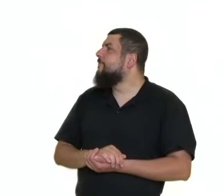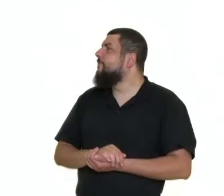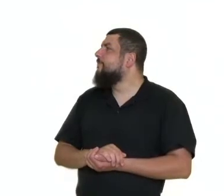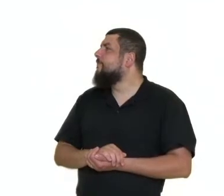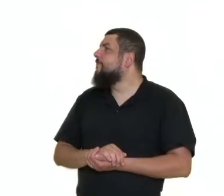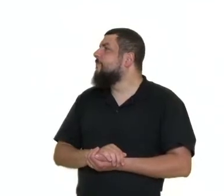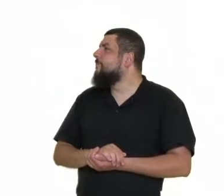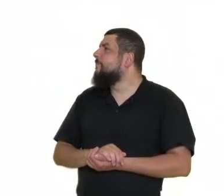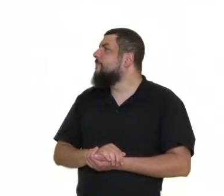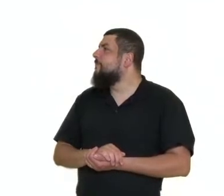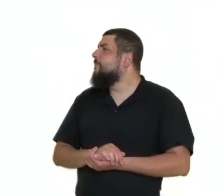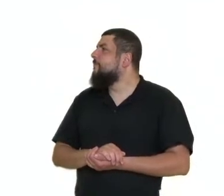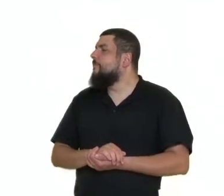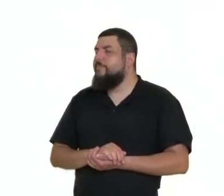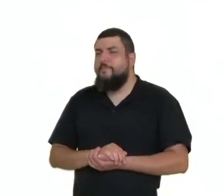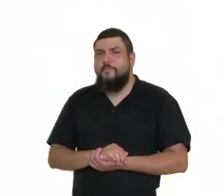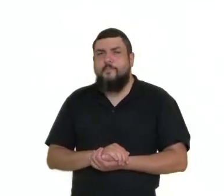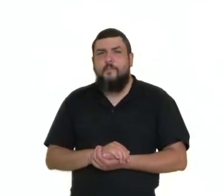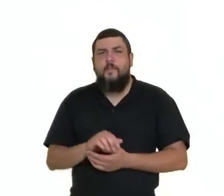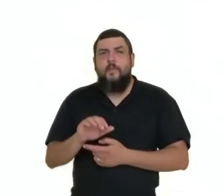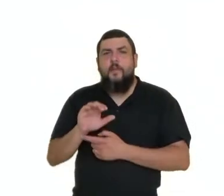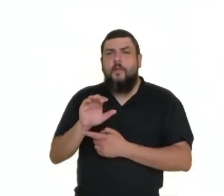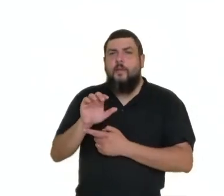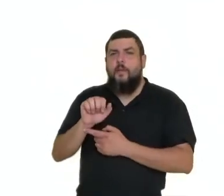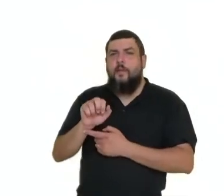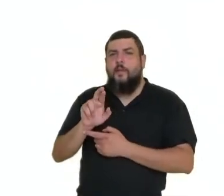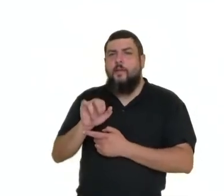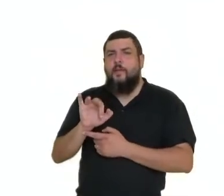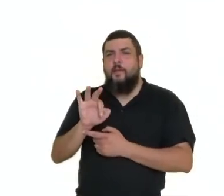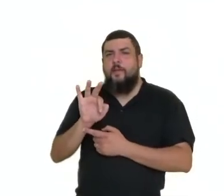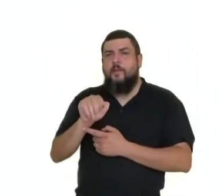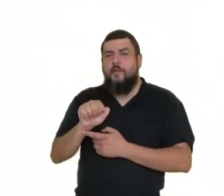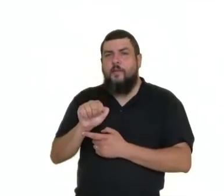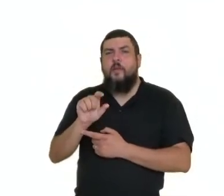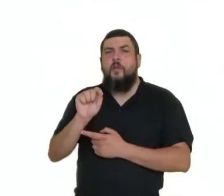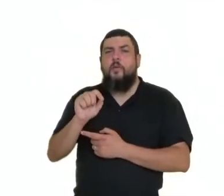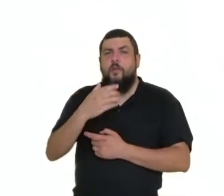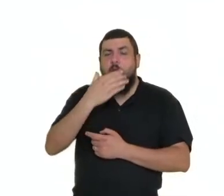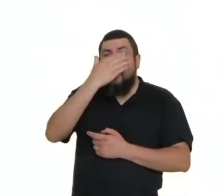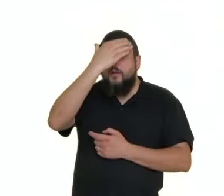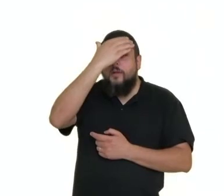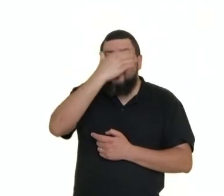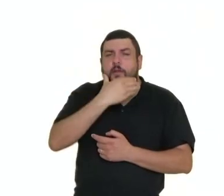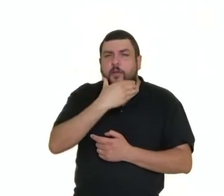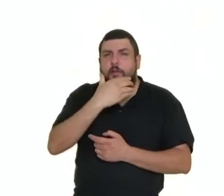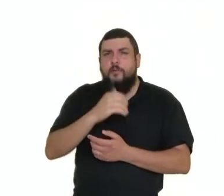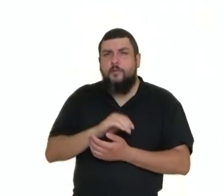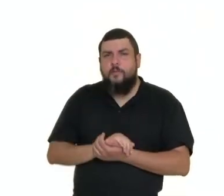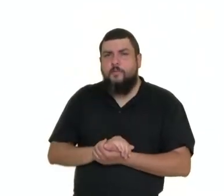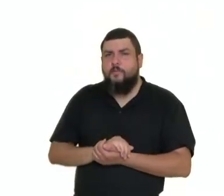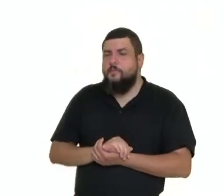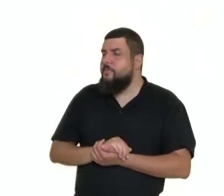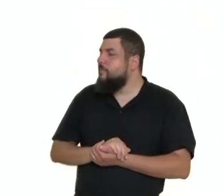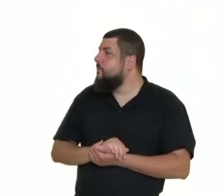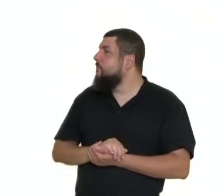ó. Com essa carita, que vem de cara, né? Do rosto, a